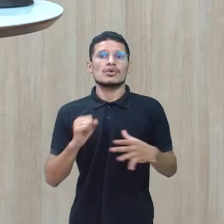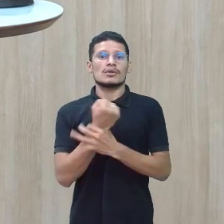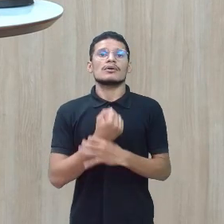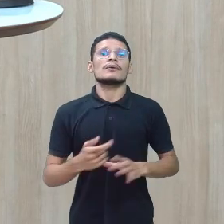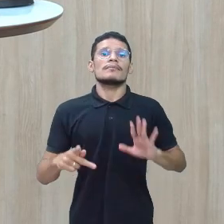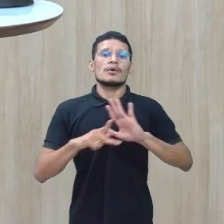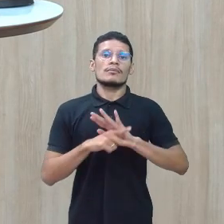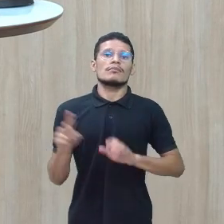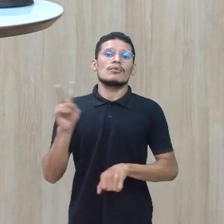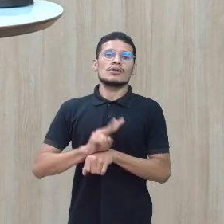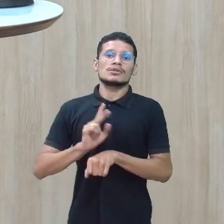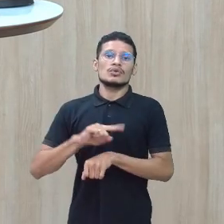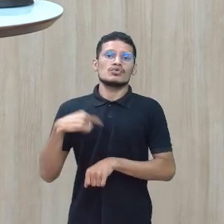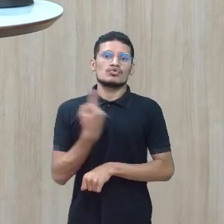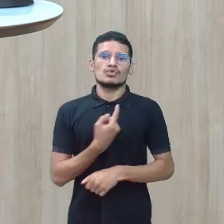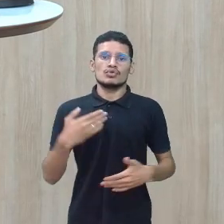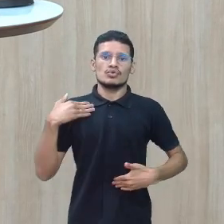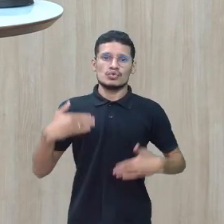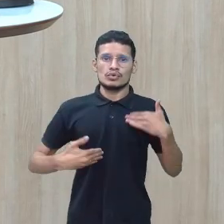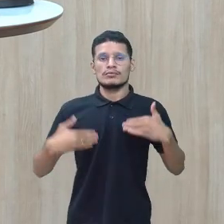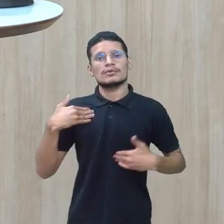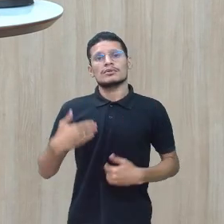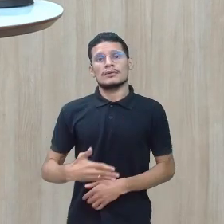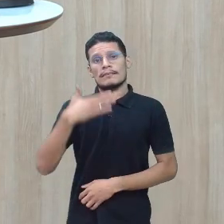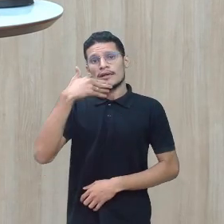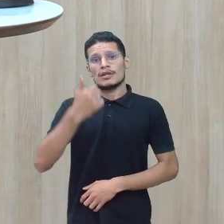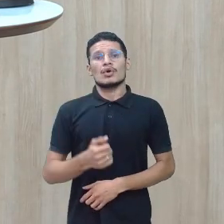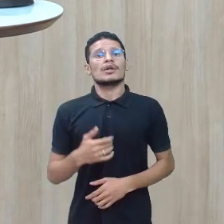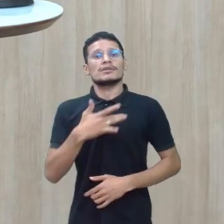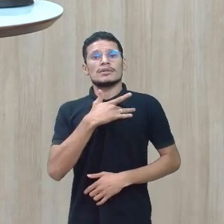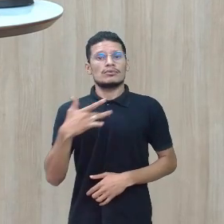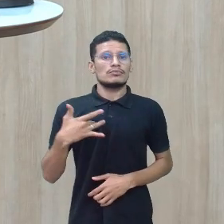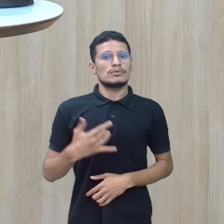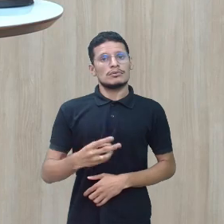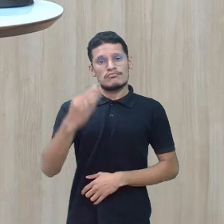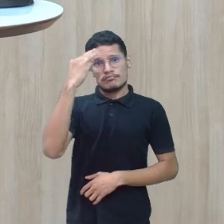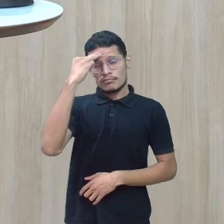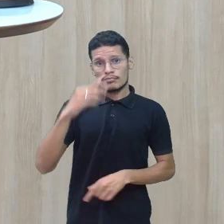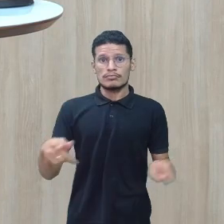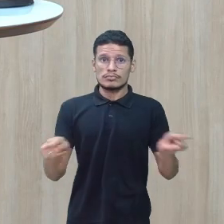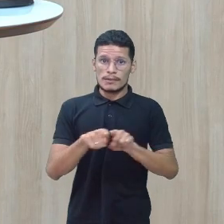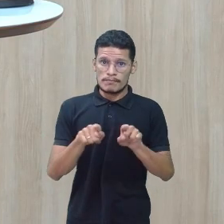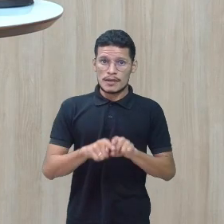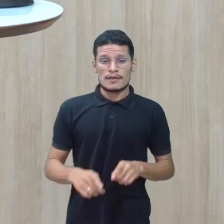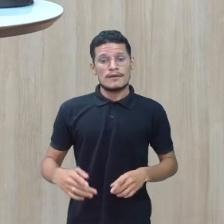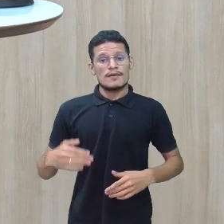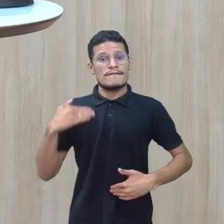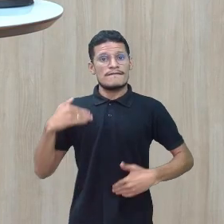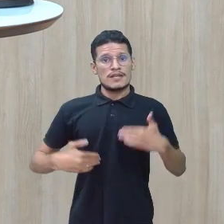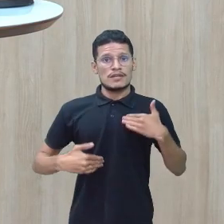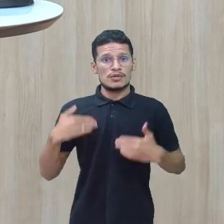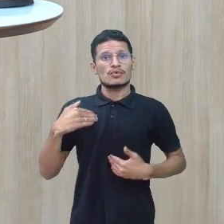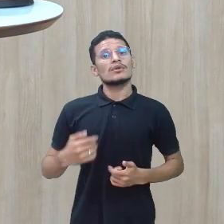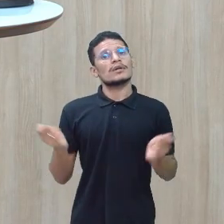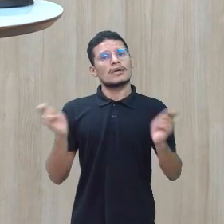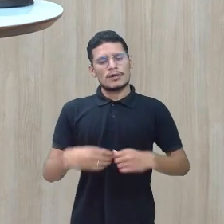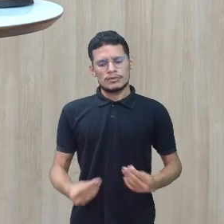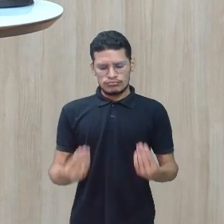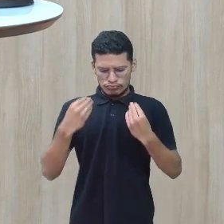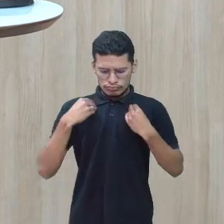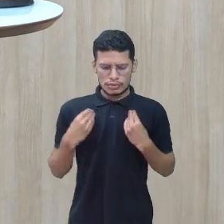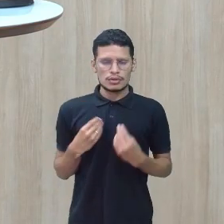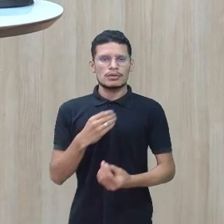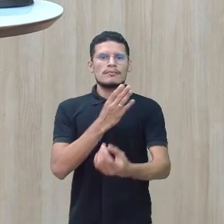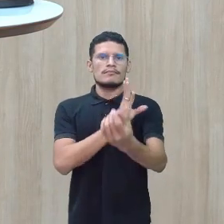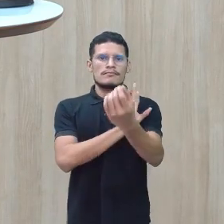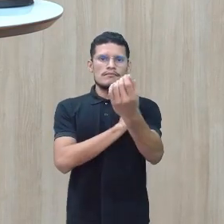corpo, melhora a saúde mental e o nosso condicionamento físico e dá maior resistência aos nossos